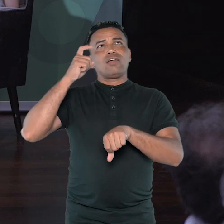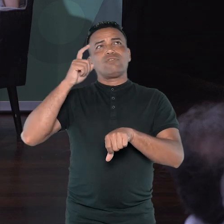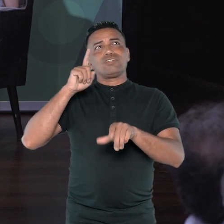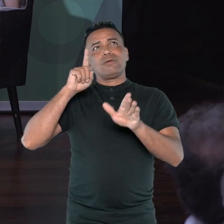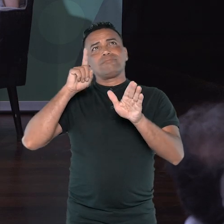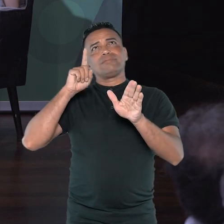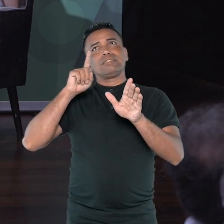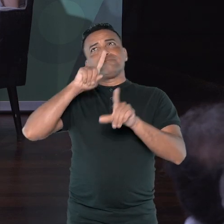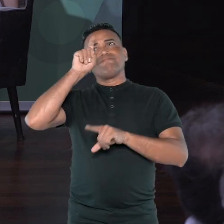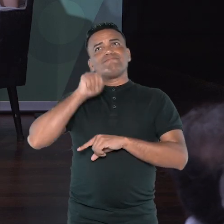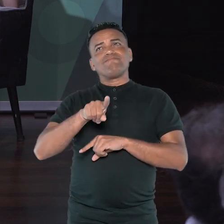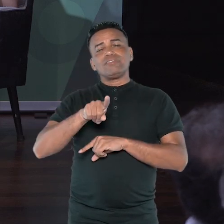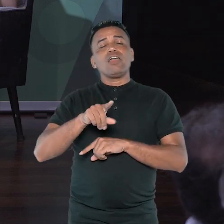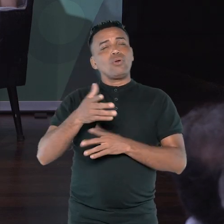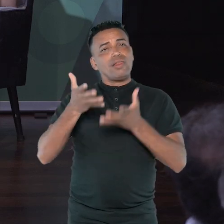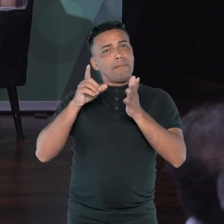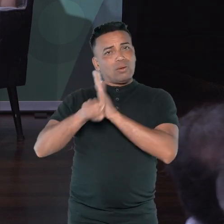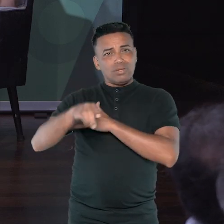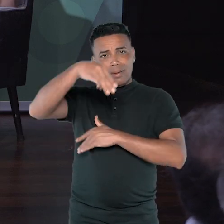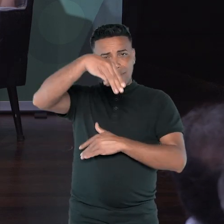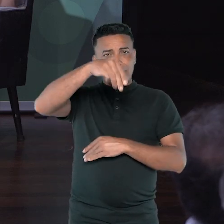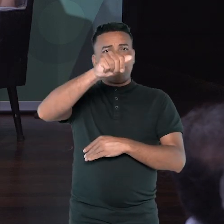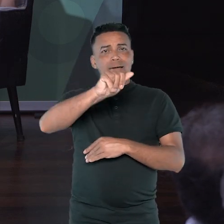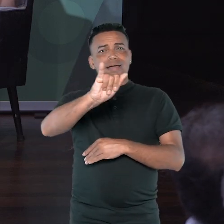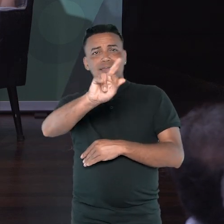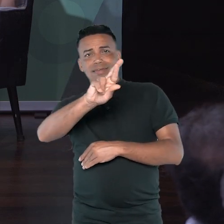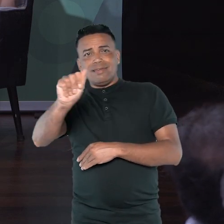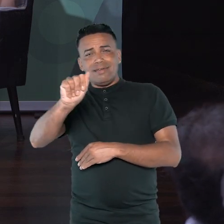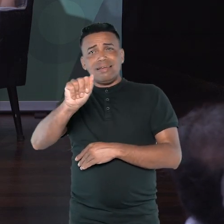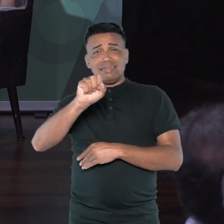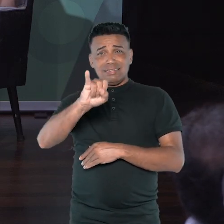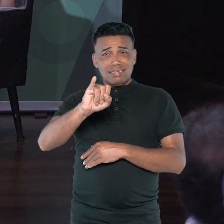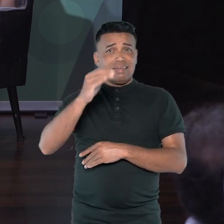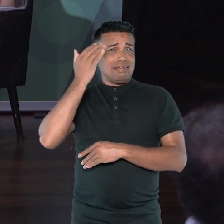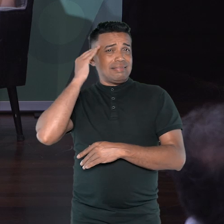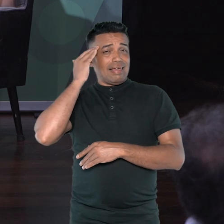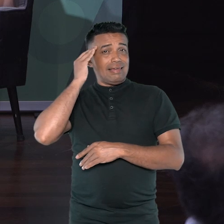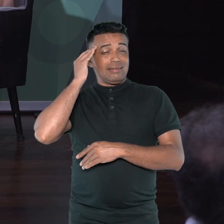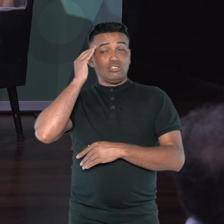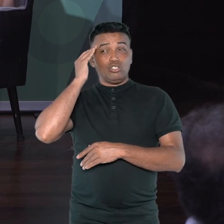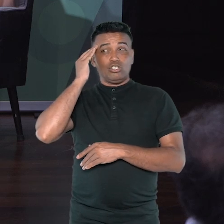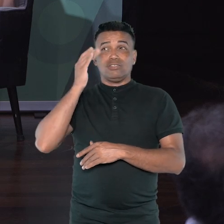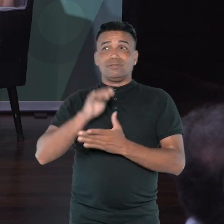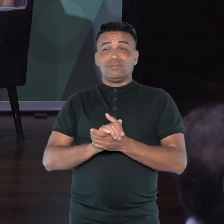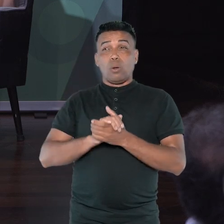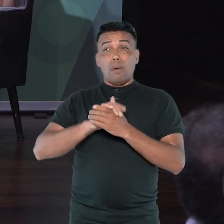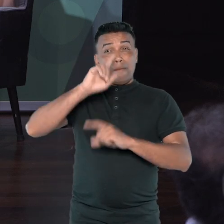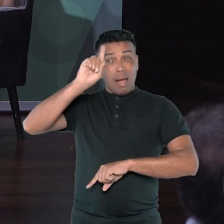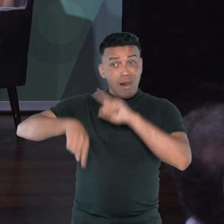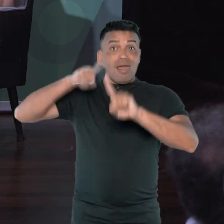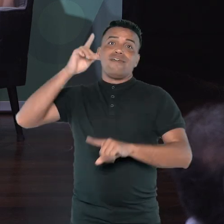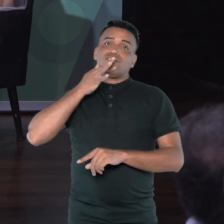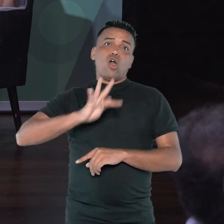da Maíra se ela entende que, indo além de Freud, com